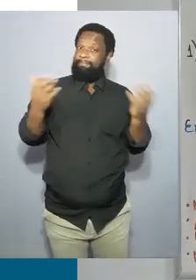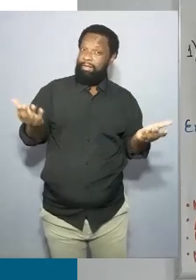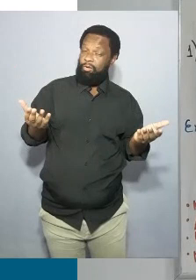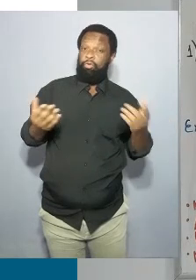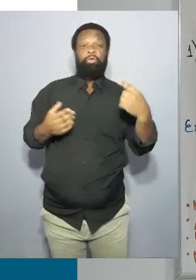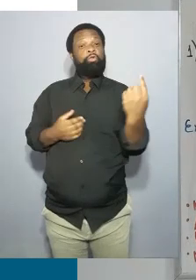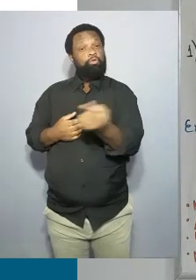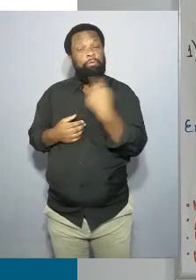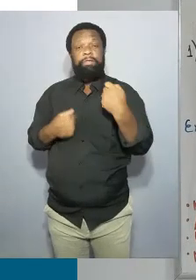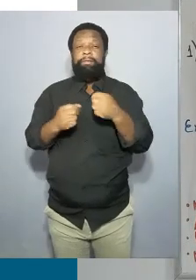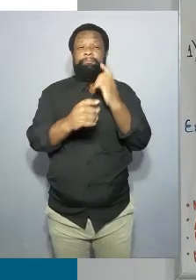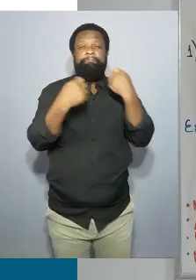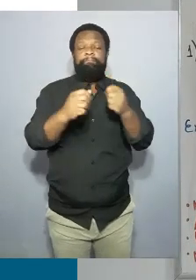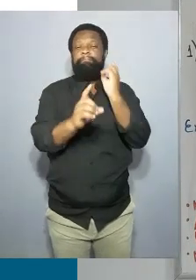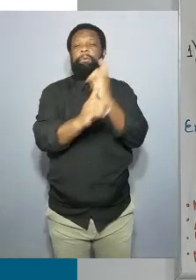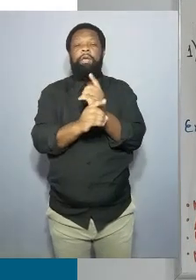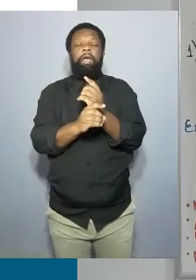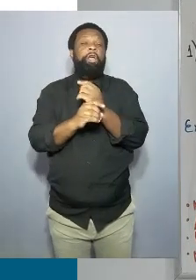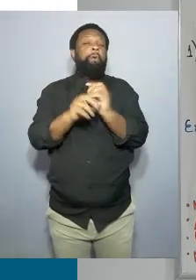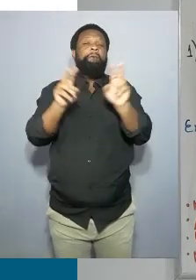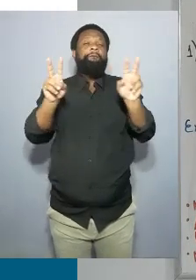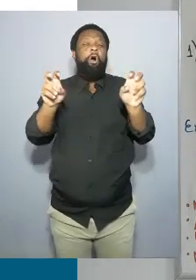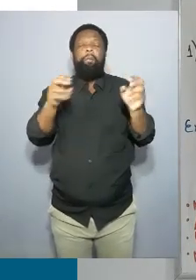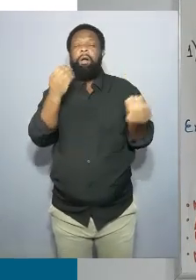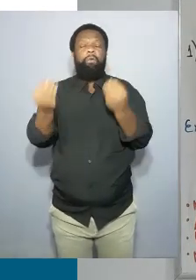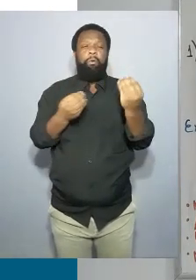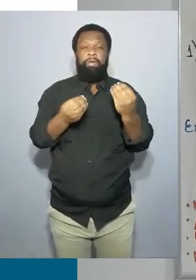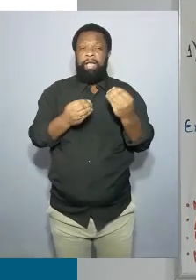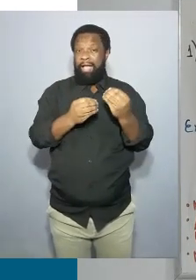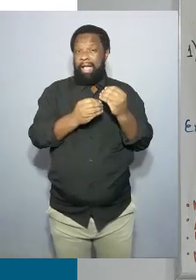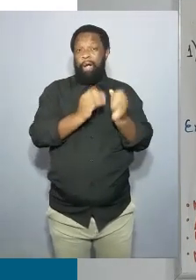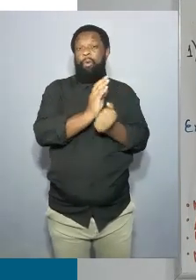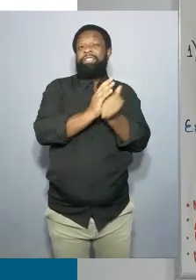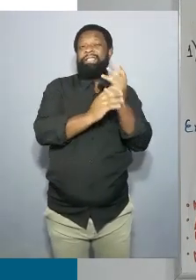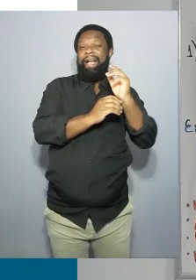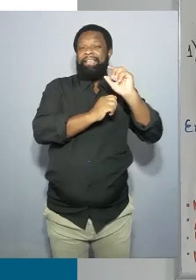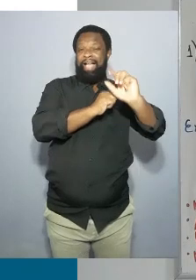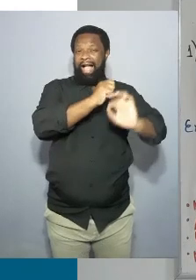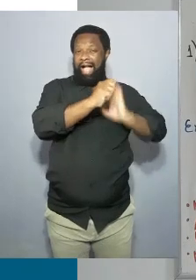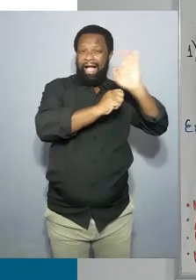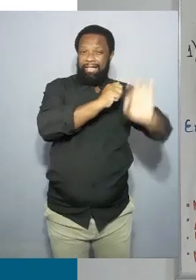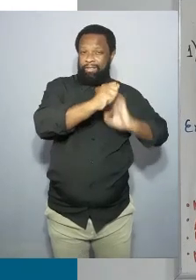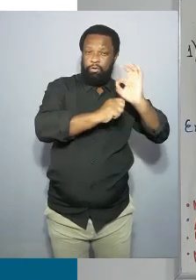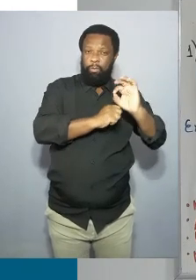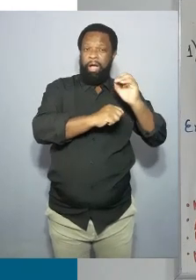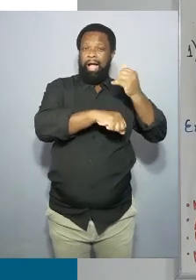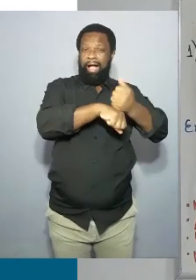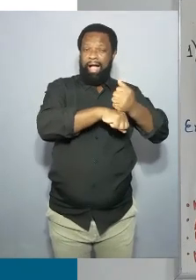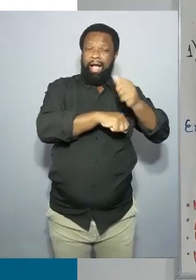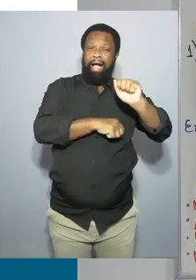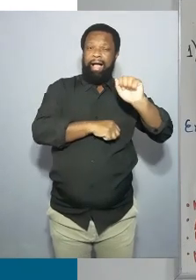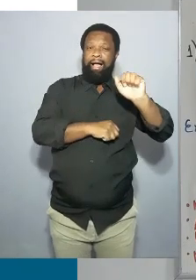Então, nós precisamos encontrar uma fórmula, um número de átomos de alumínio, um número de átomos de